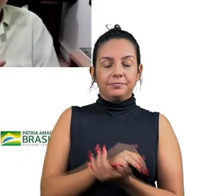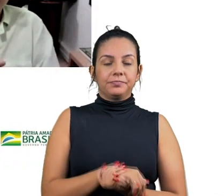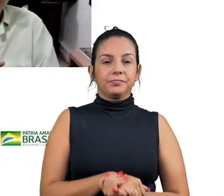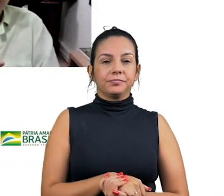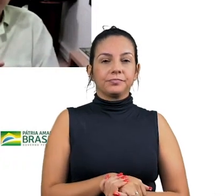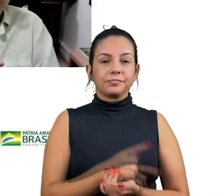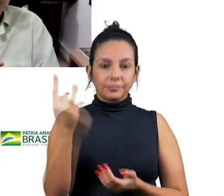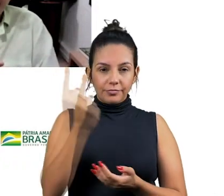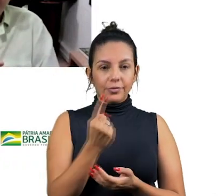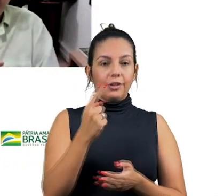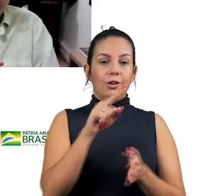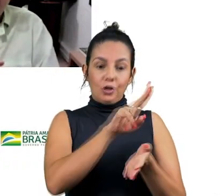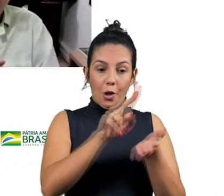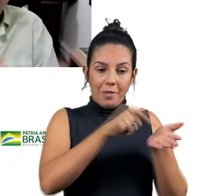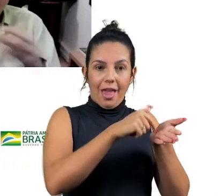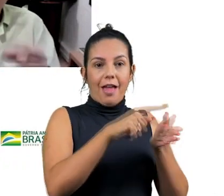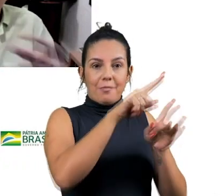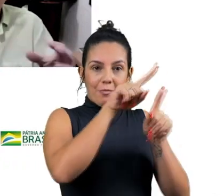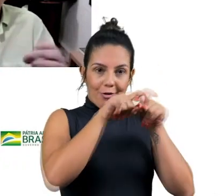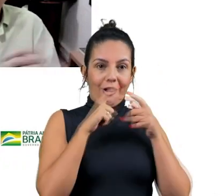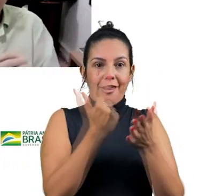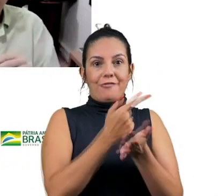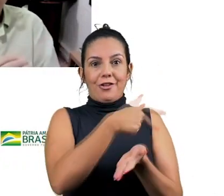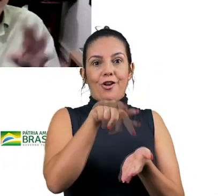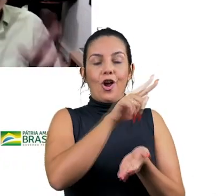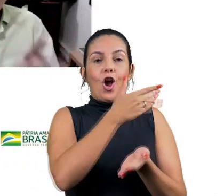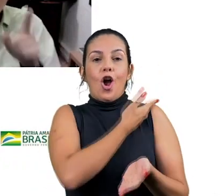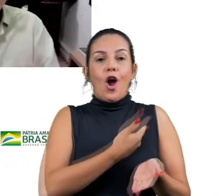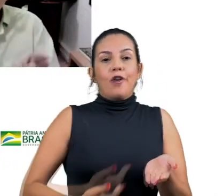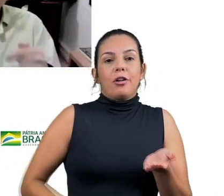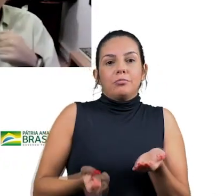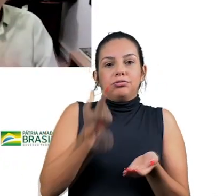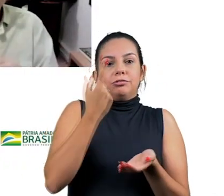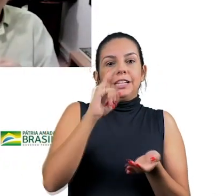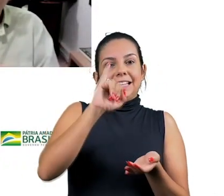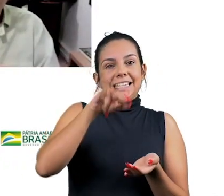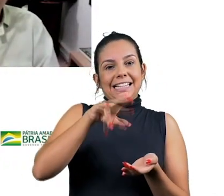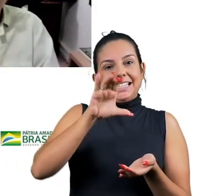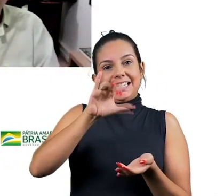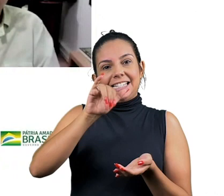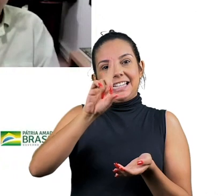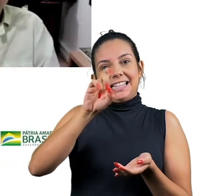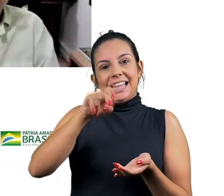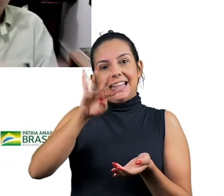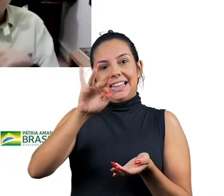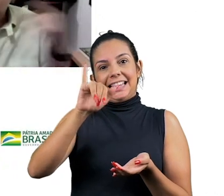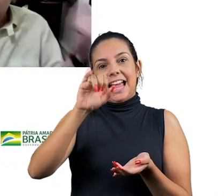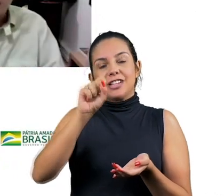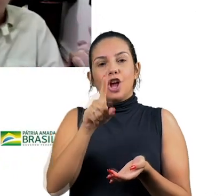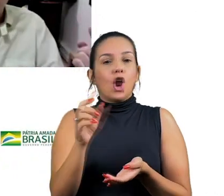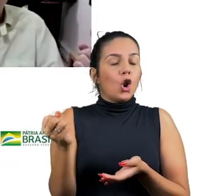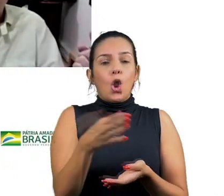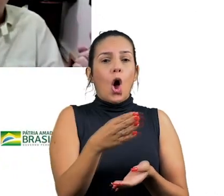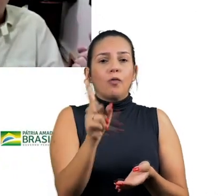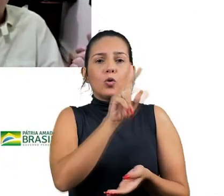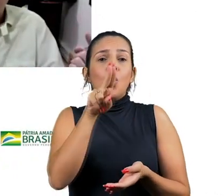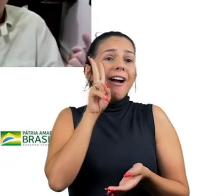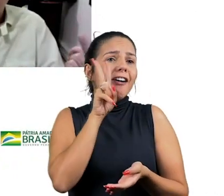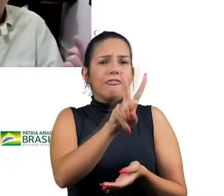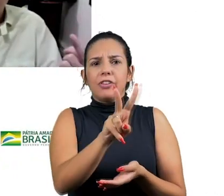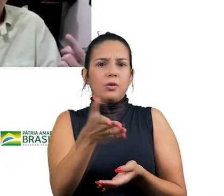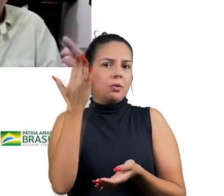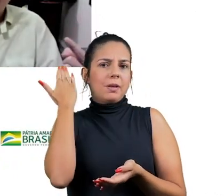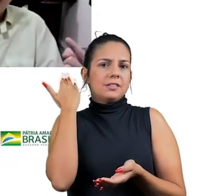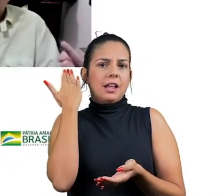aí me veio essa hipótese que eles são governantes incidentais. É um tipo de governante novo que a gente não tinha visto no